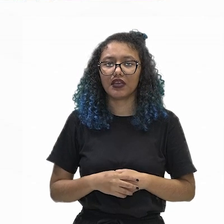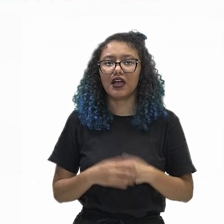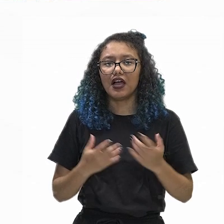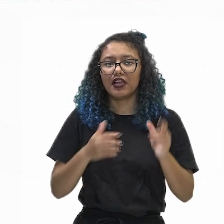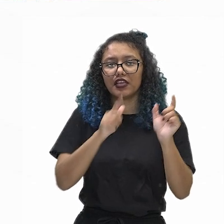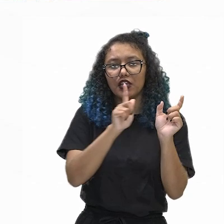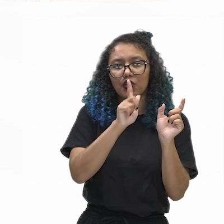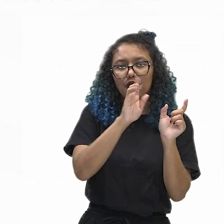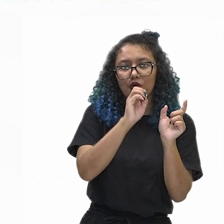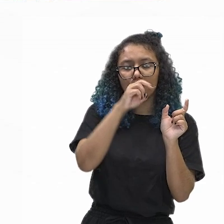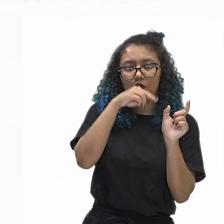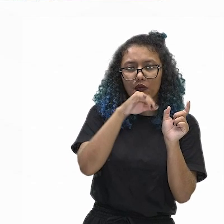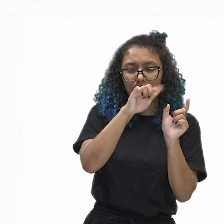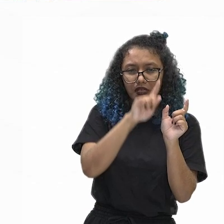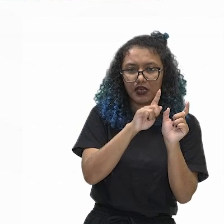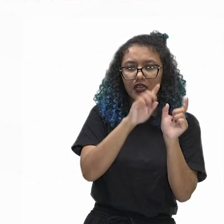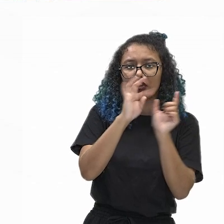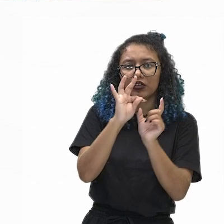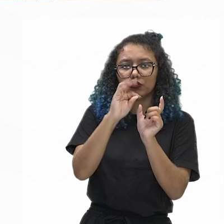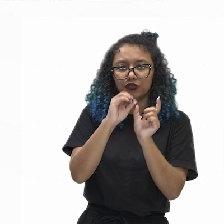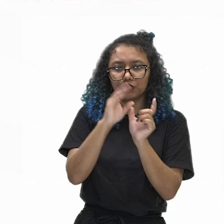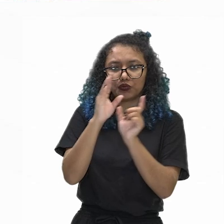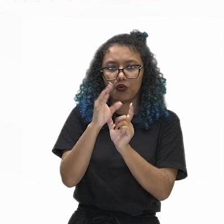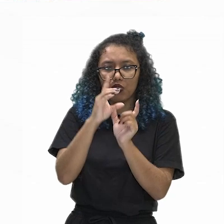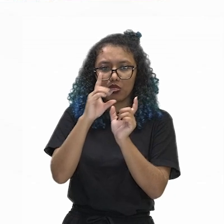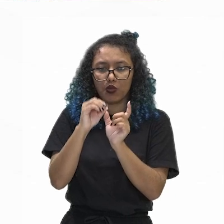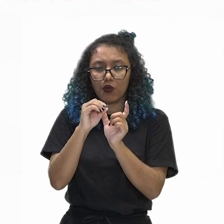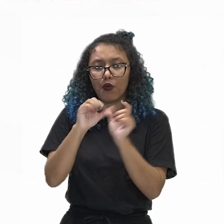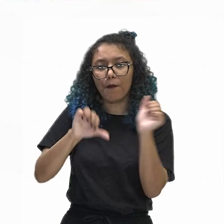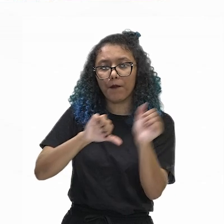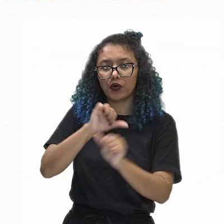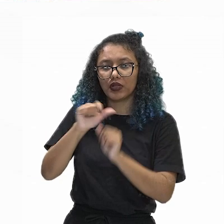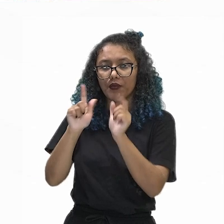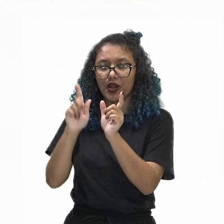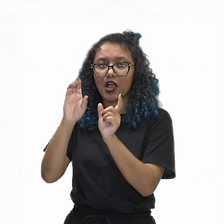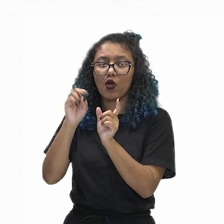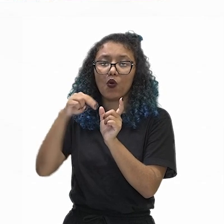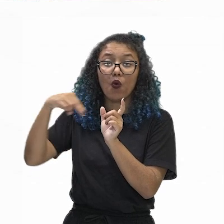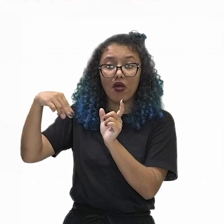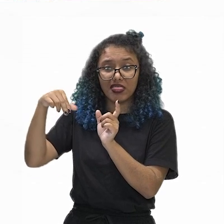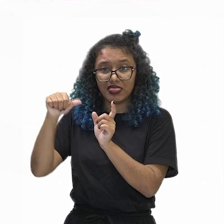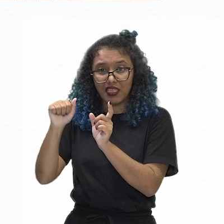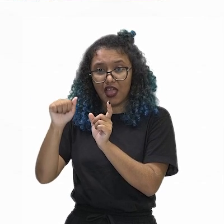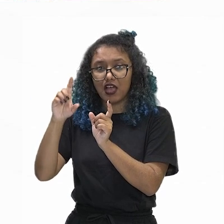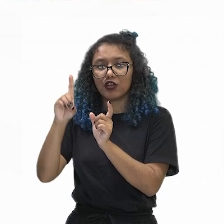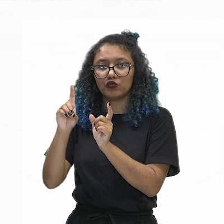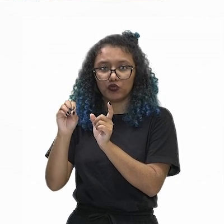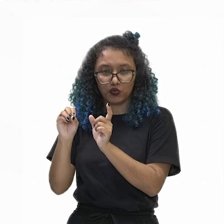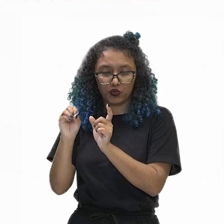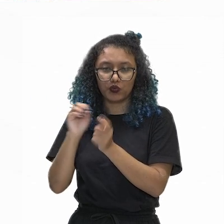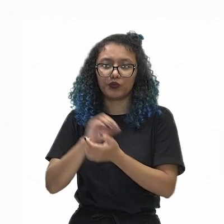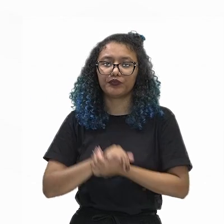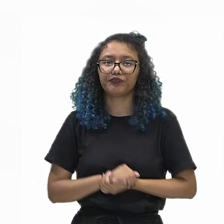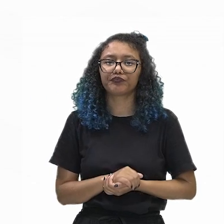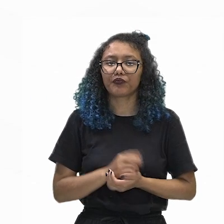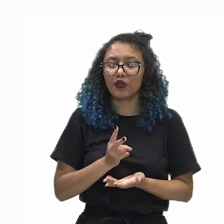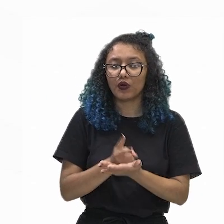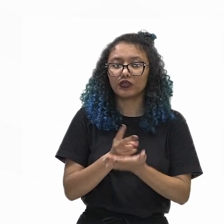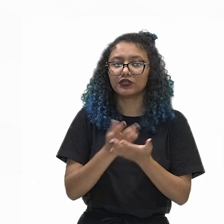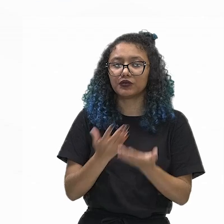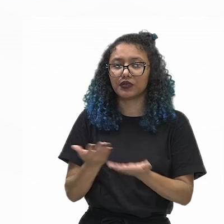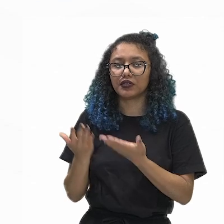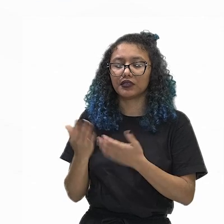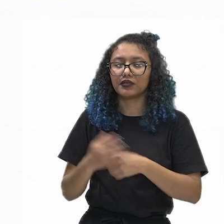de you going to do, you gonna do. Então, foi a primeira diferença aí nos diálogos. Vamos adiante